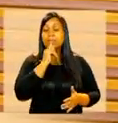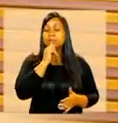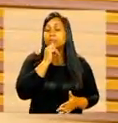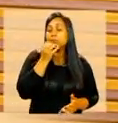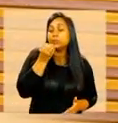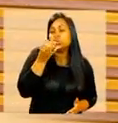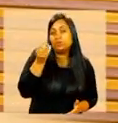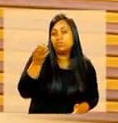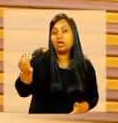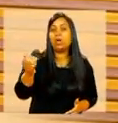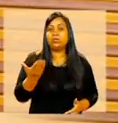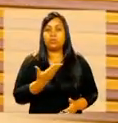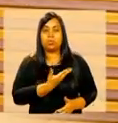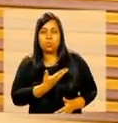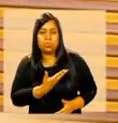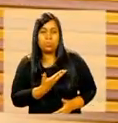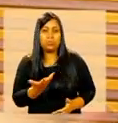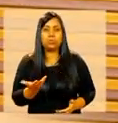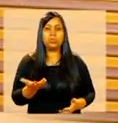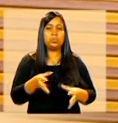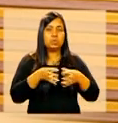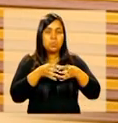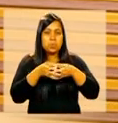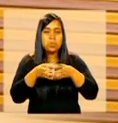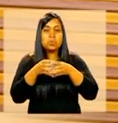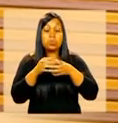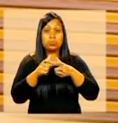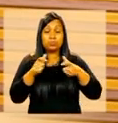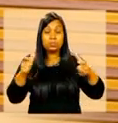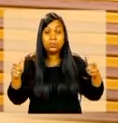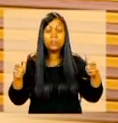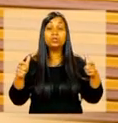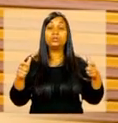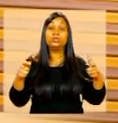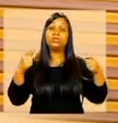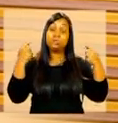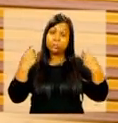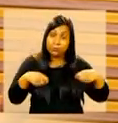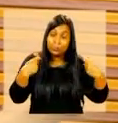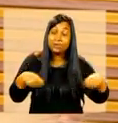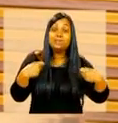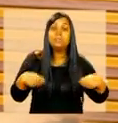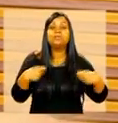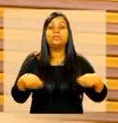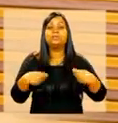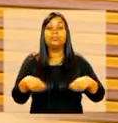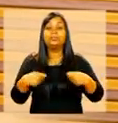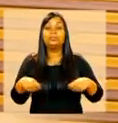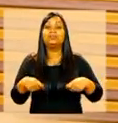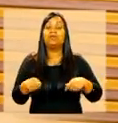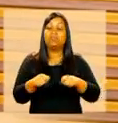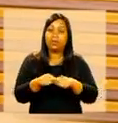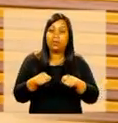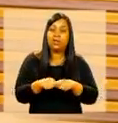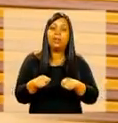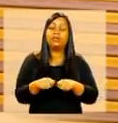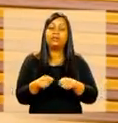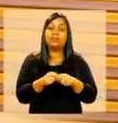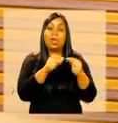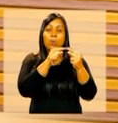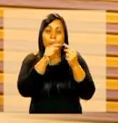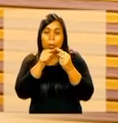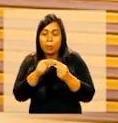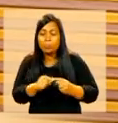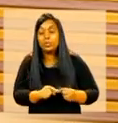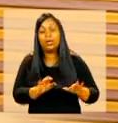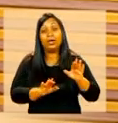viaja com companheiros ou grupos maiores, a gente precisa justamente fazer o que você falou aí, adequar, né?